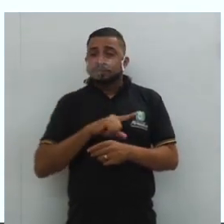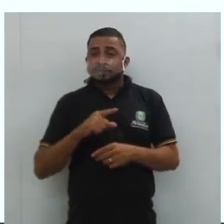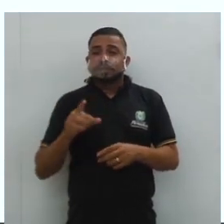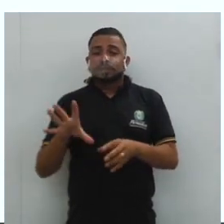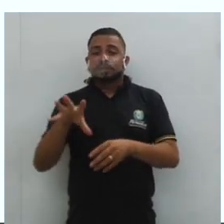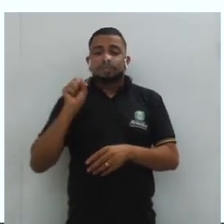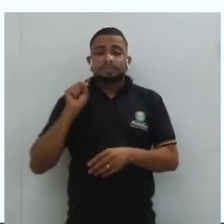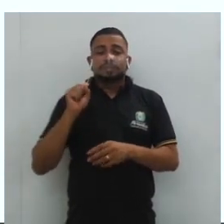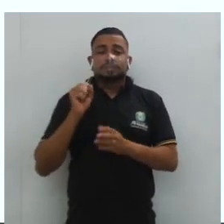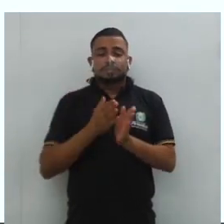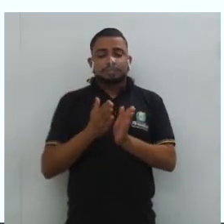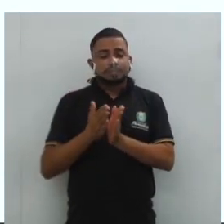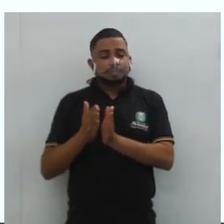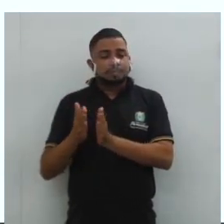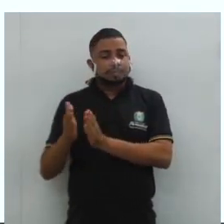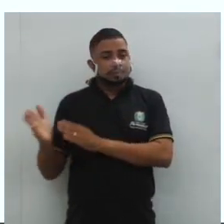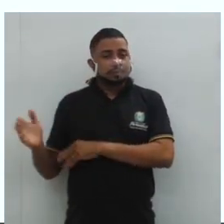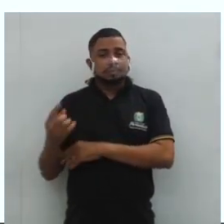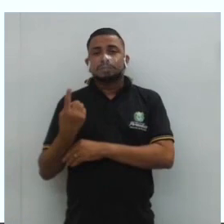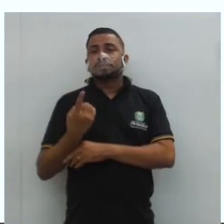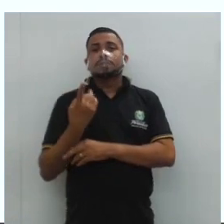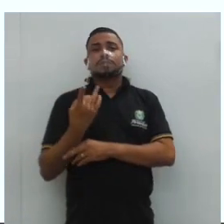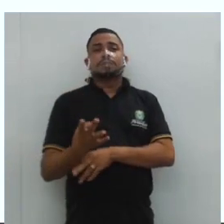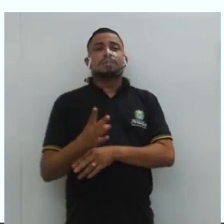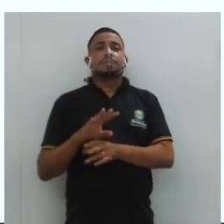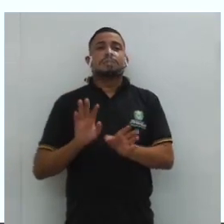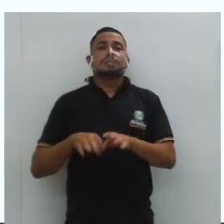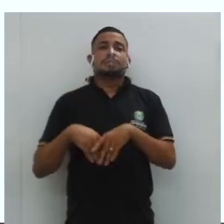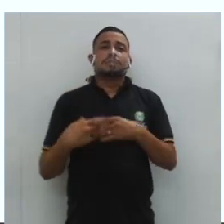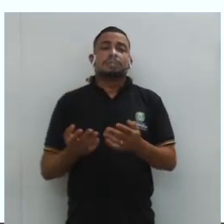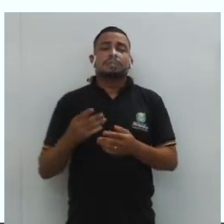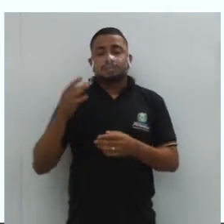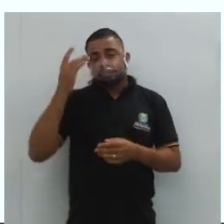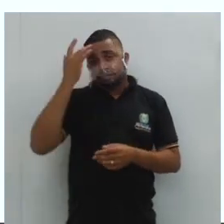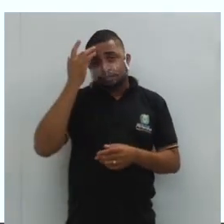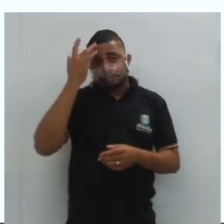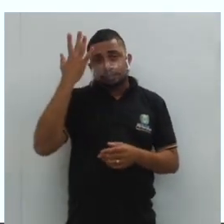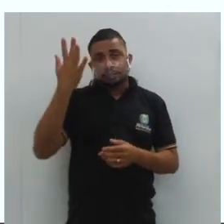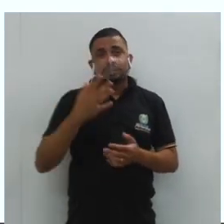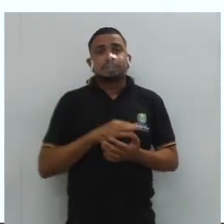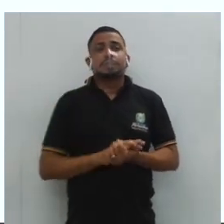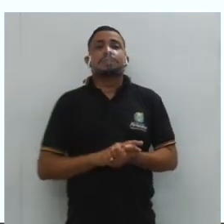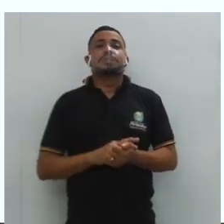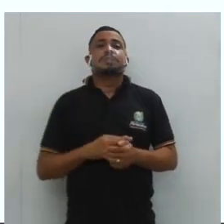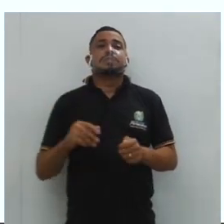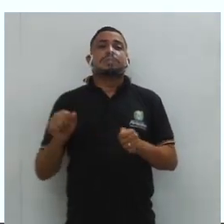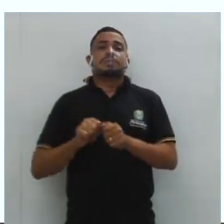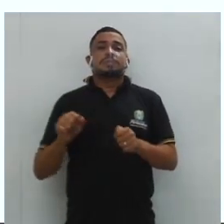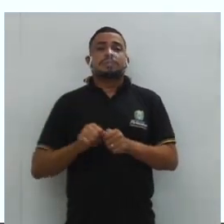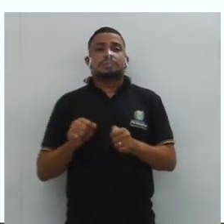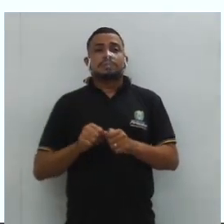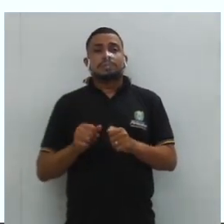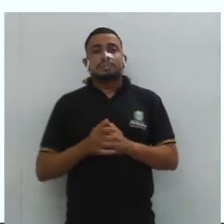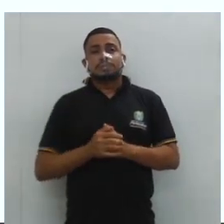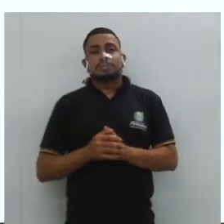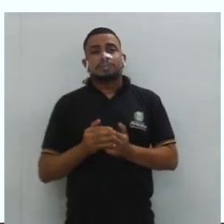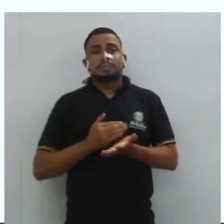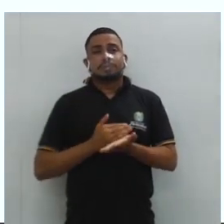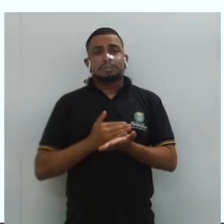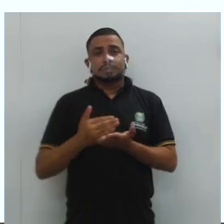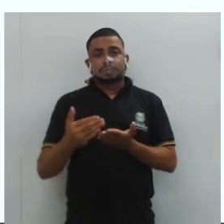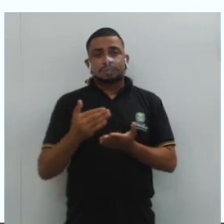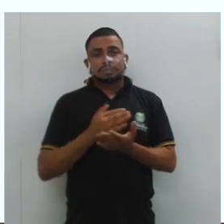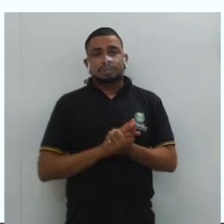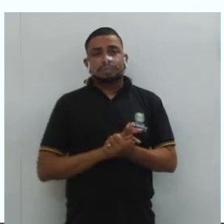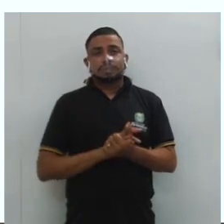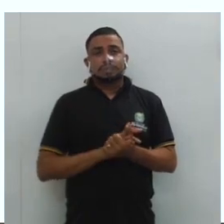conseguiu captar a imagem em sequência com um aparelho só. Então, assim, que facilitou, né, então, a produção